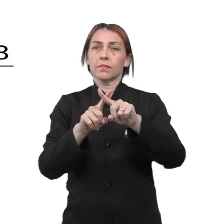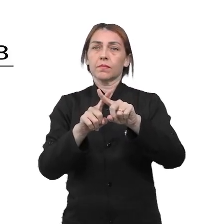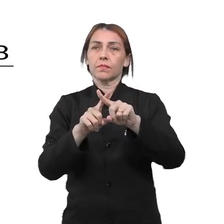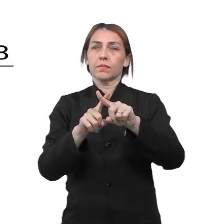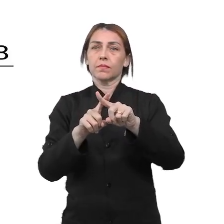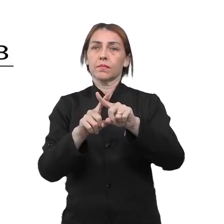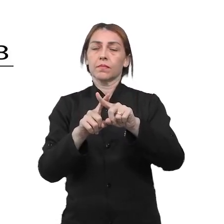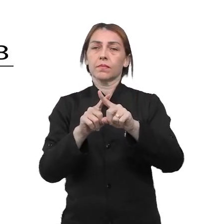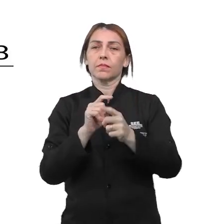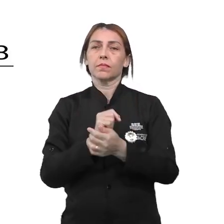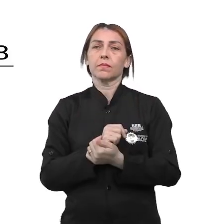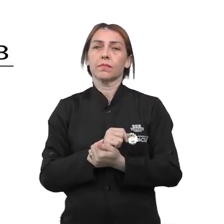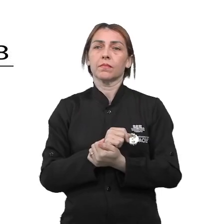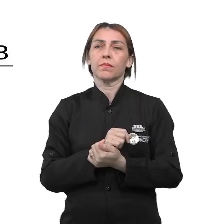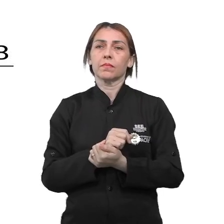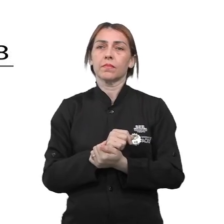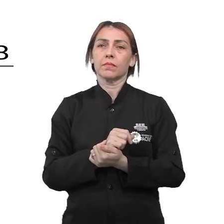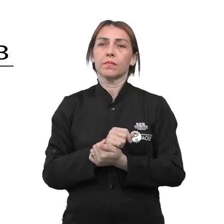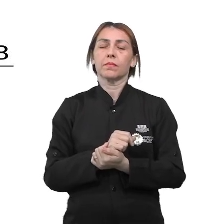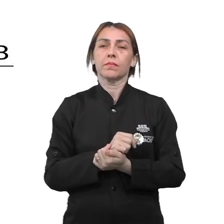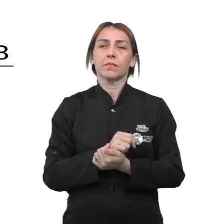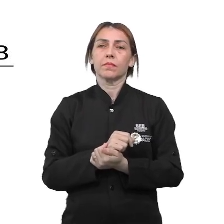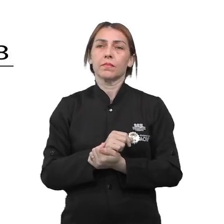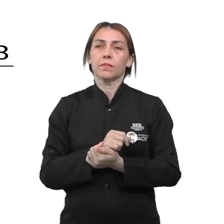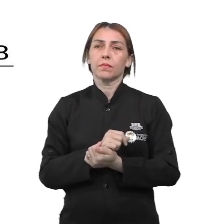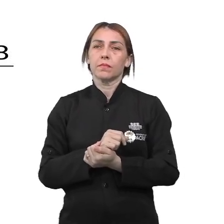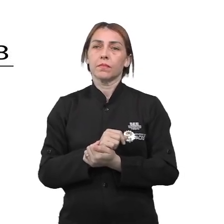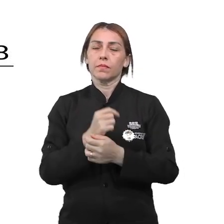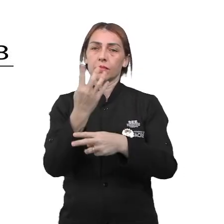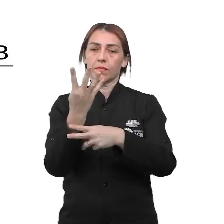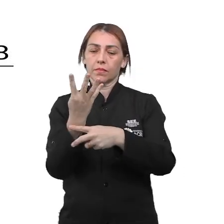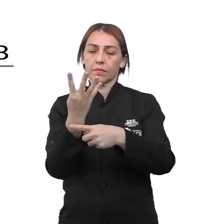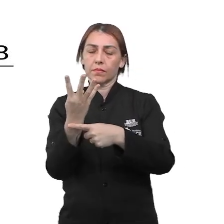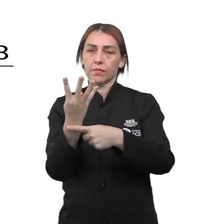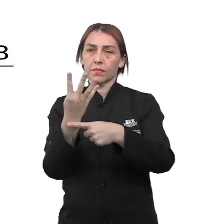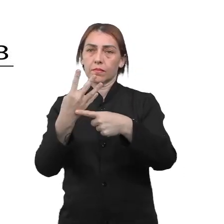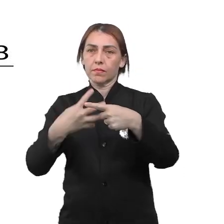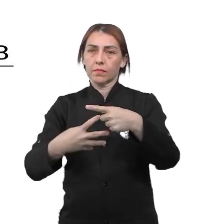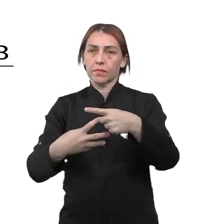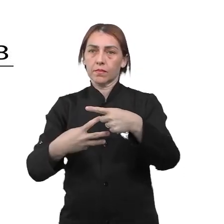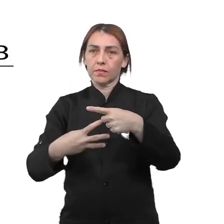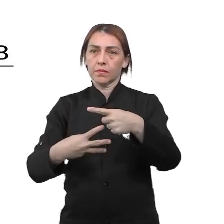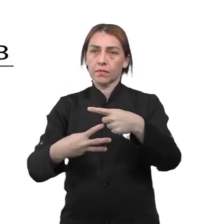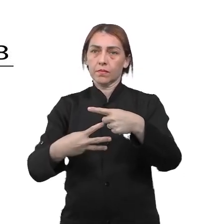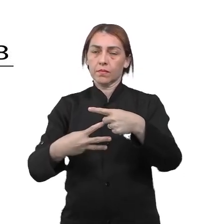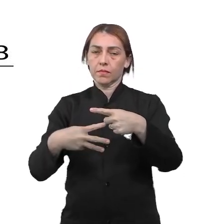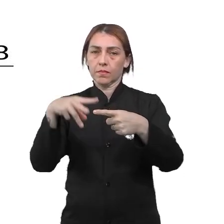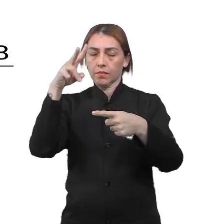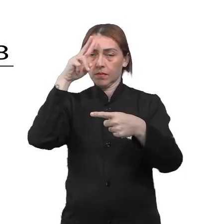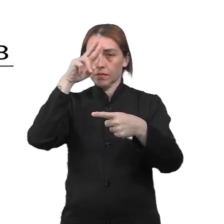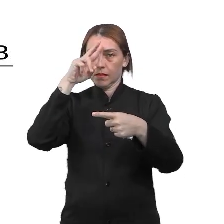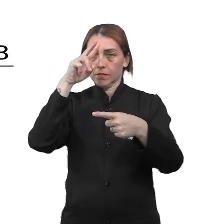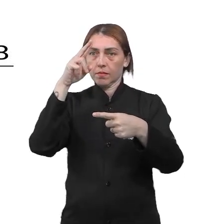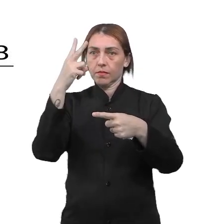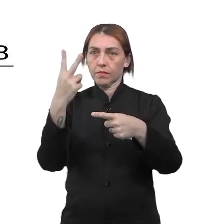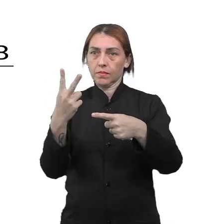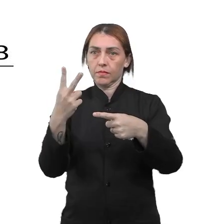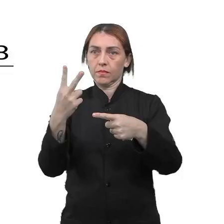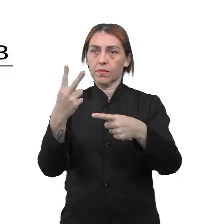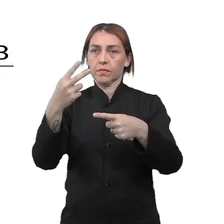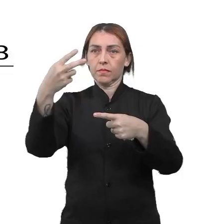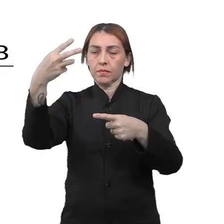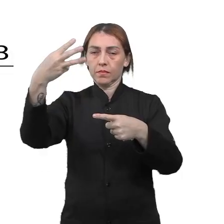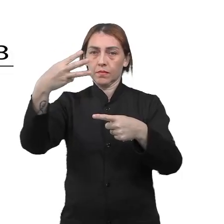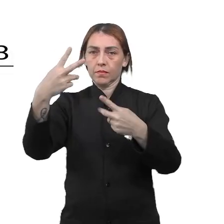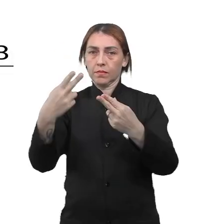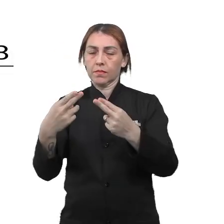certo? Lembrando que se não atribuir, você usa o 3. Multiplica esses valores aqui. Lembrando que o 2 elevado à terceira